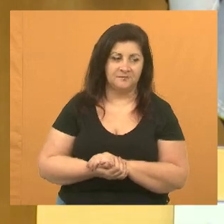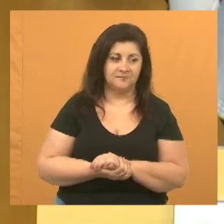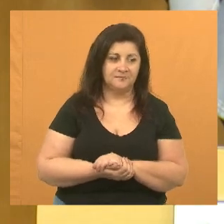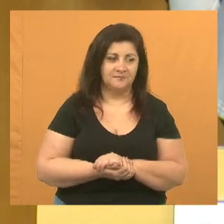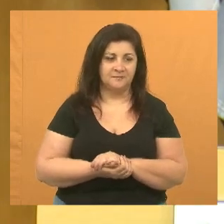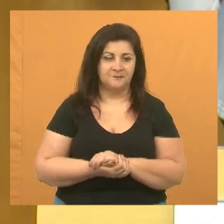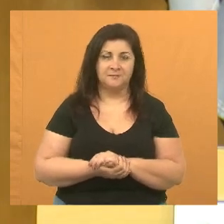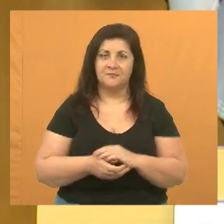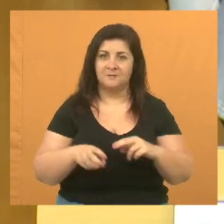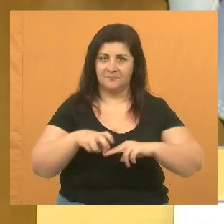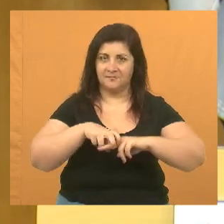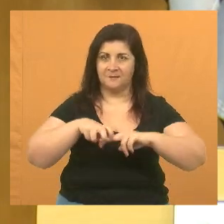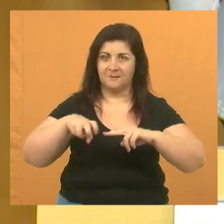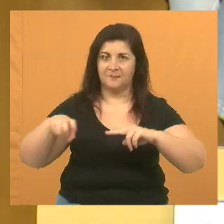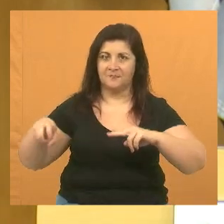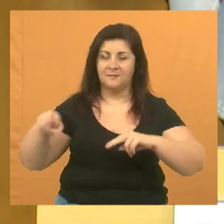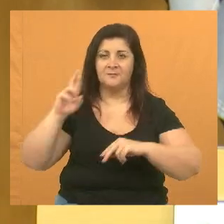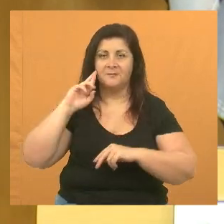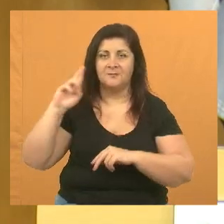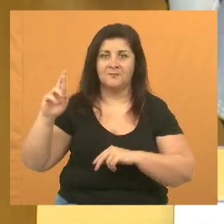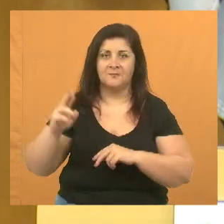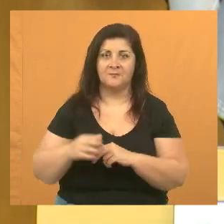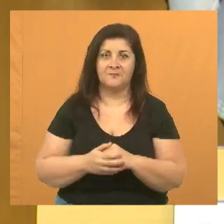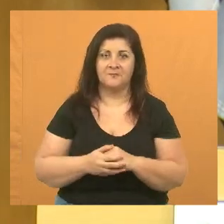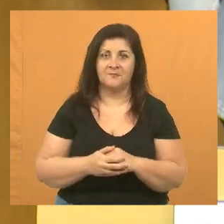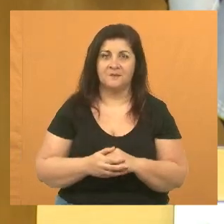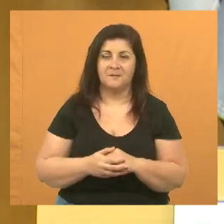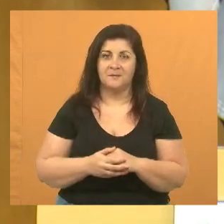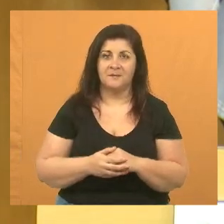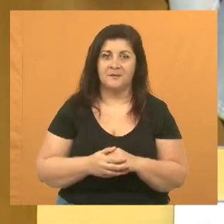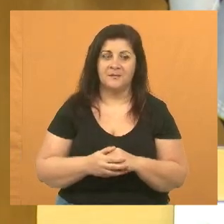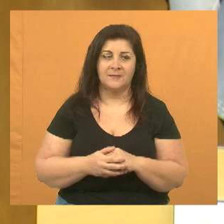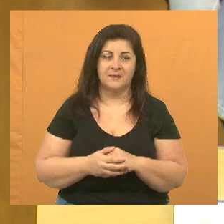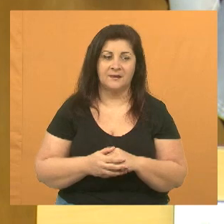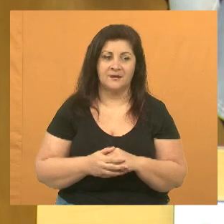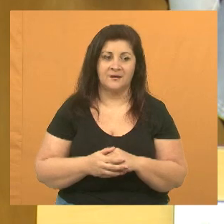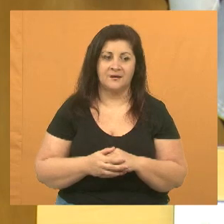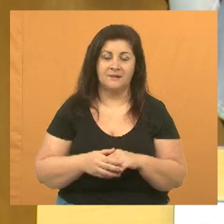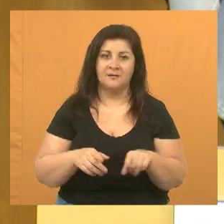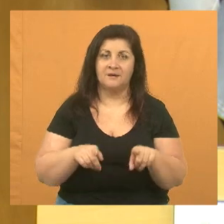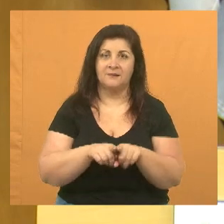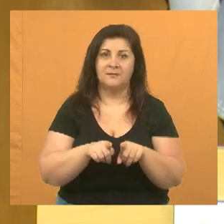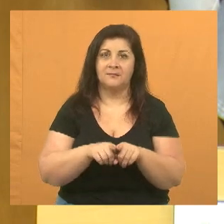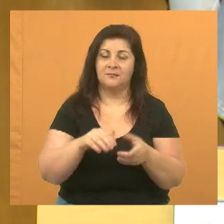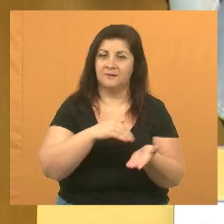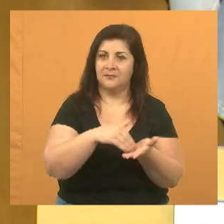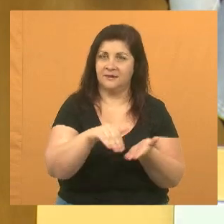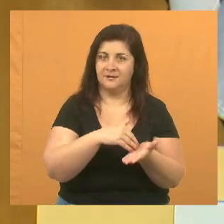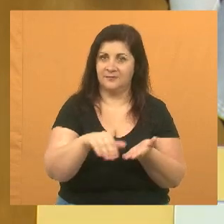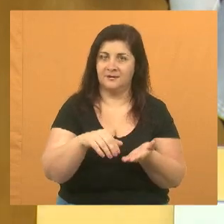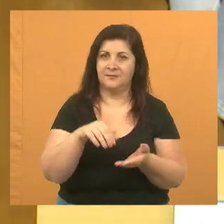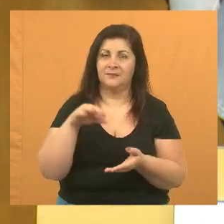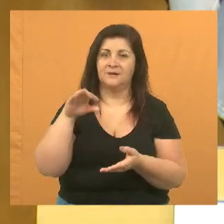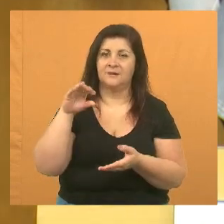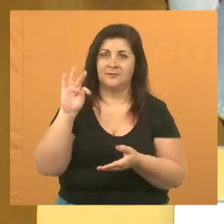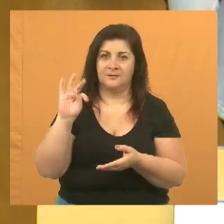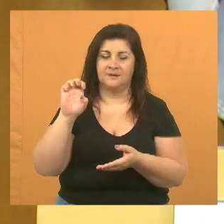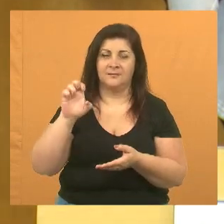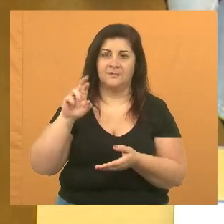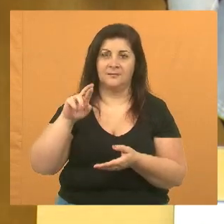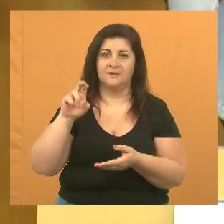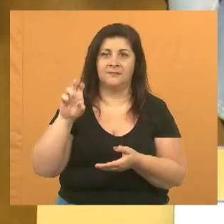os membros da mesa diretora, mas a secretária, a senhora Maria Tereza e a senhora Lirene, para que venham à